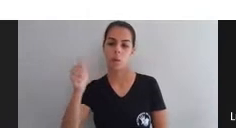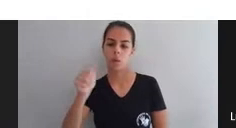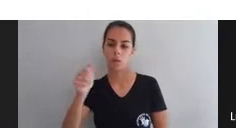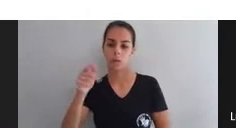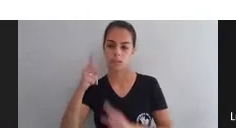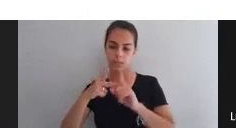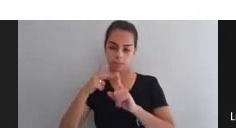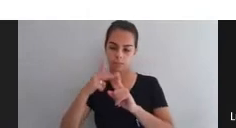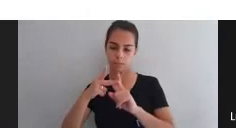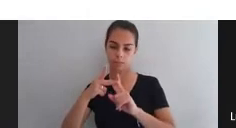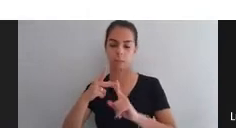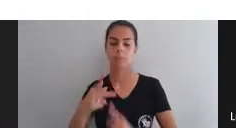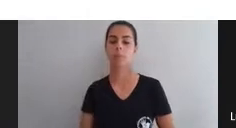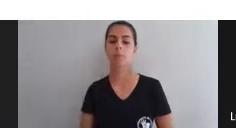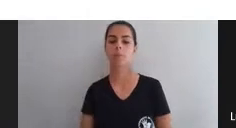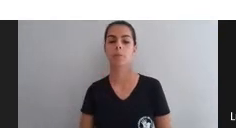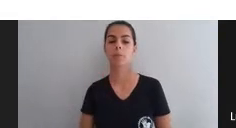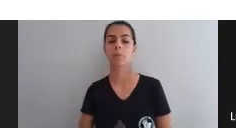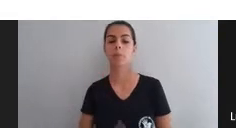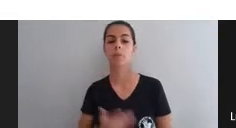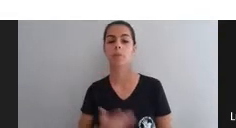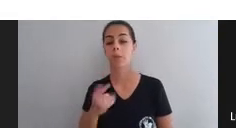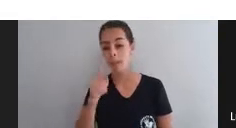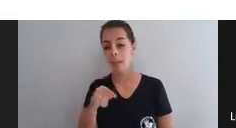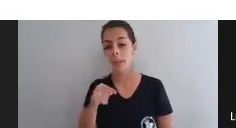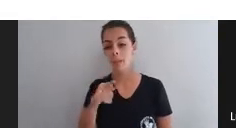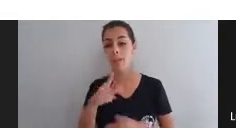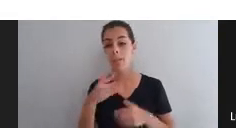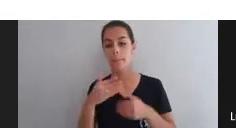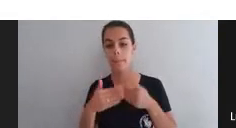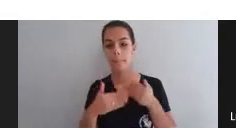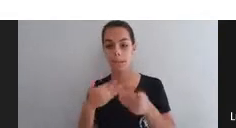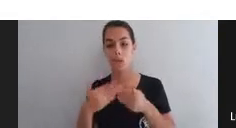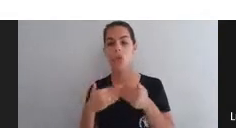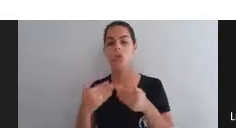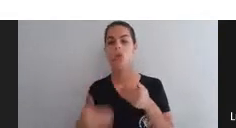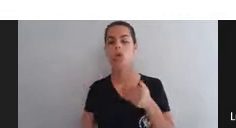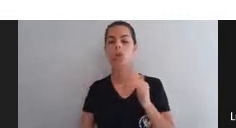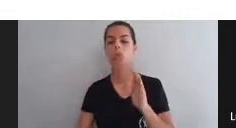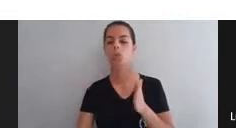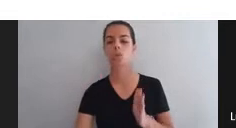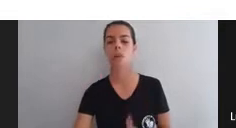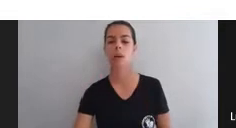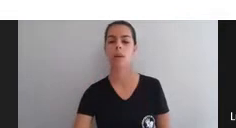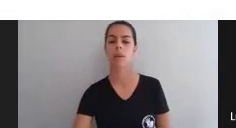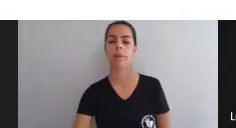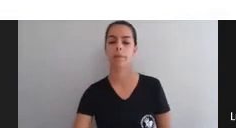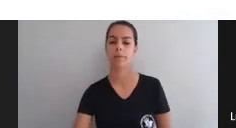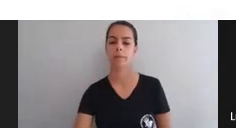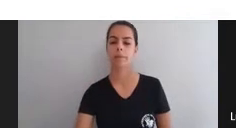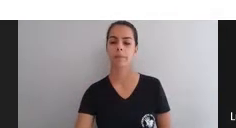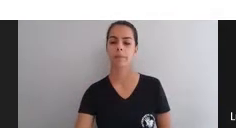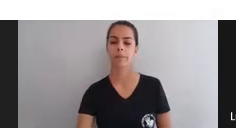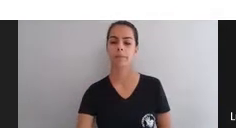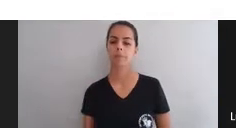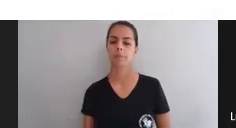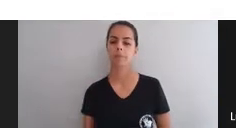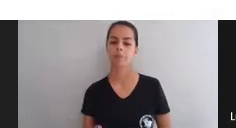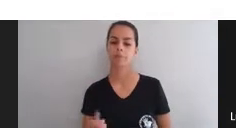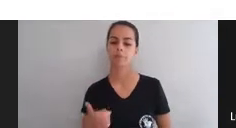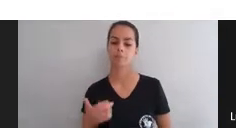que por si só já é um processo, já é um feito, né? E é um processo extremamente